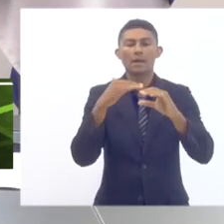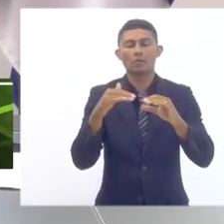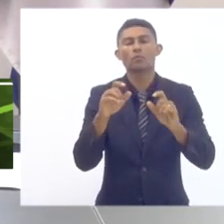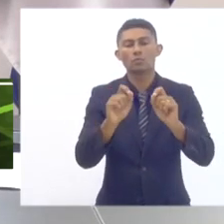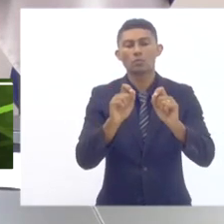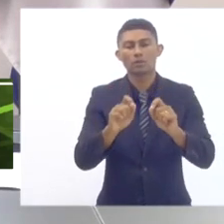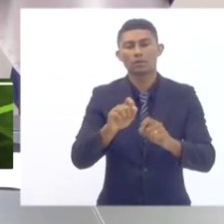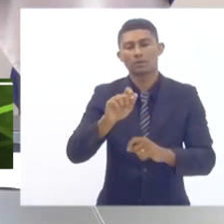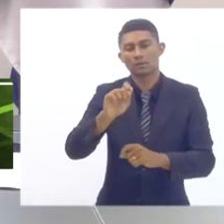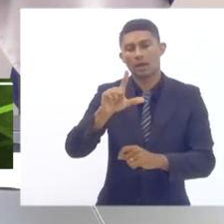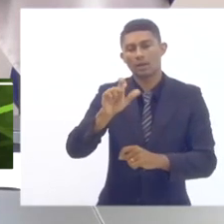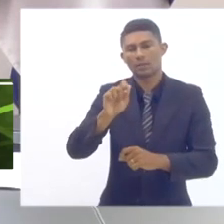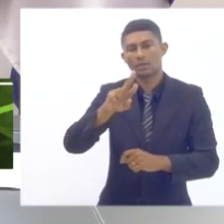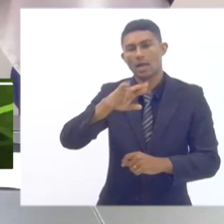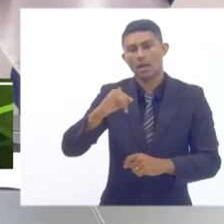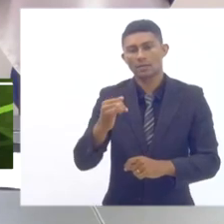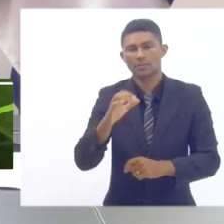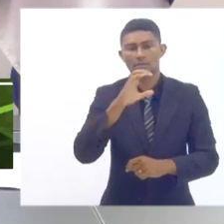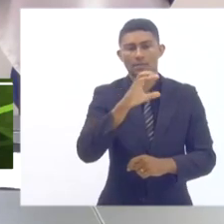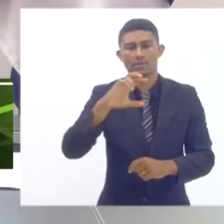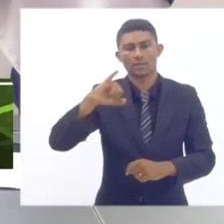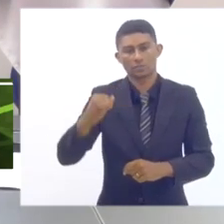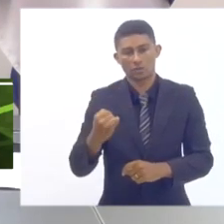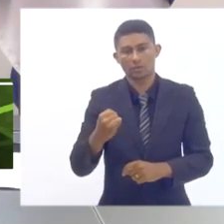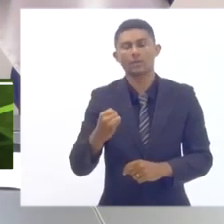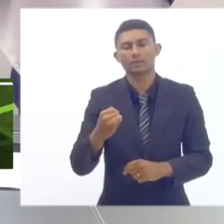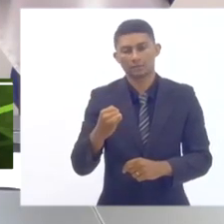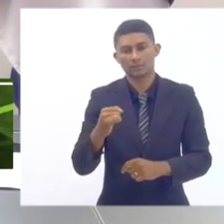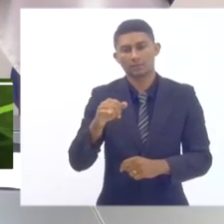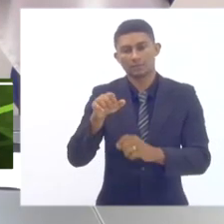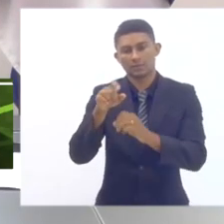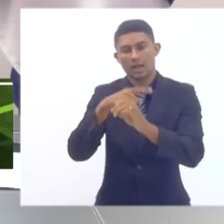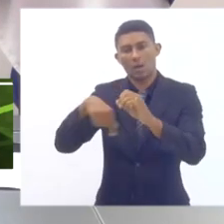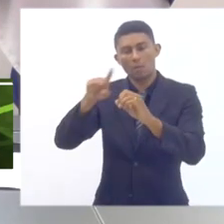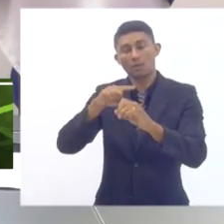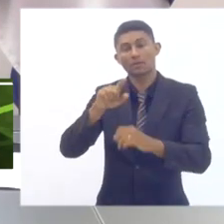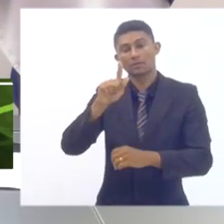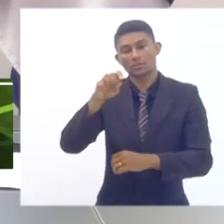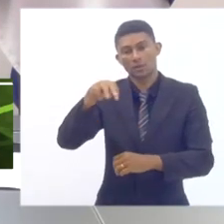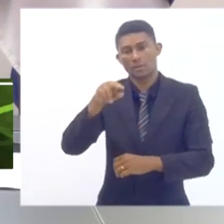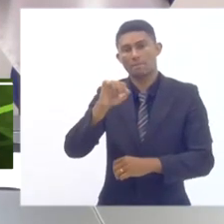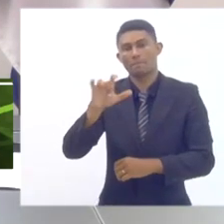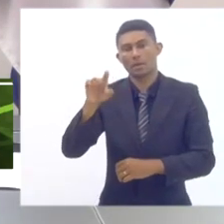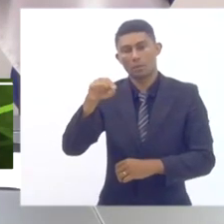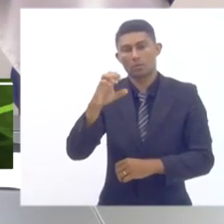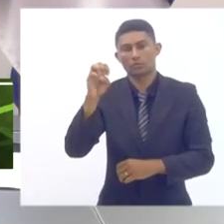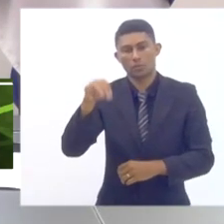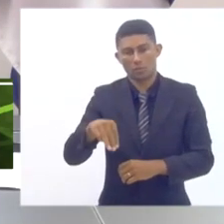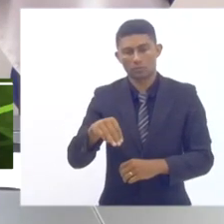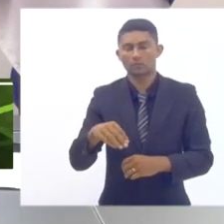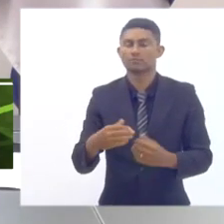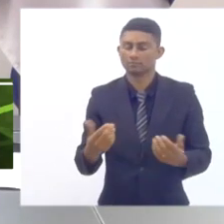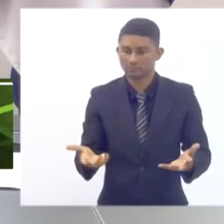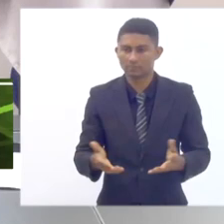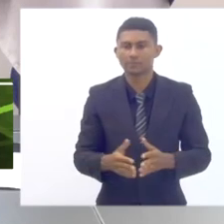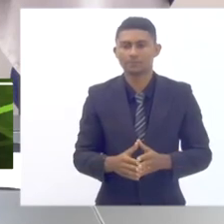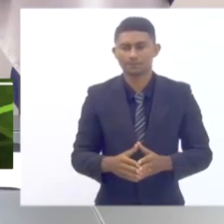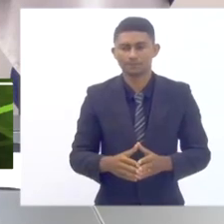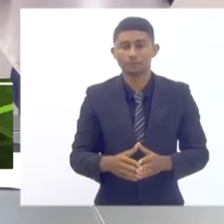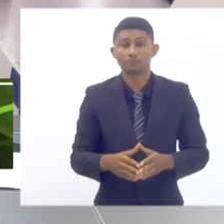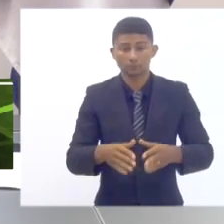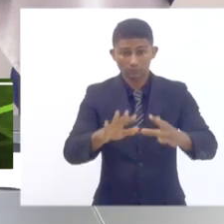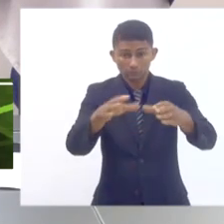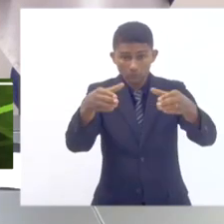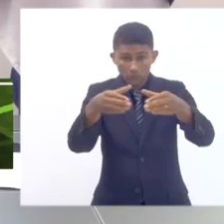alerjccj@gmail.com. Eu vou pedir que coloque no grupo, doutor Robson, Tatiana, por favor. É, repetindo,